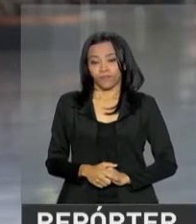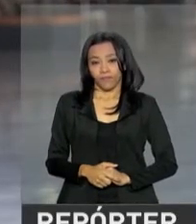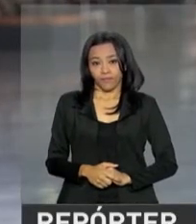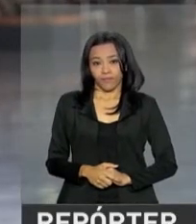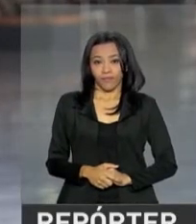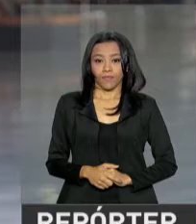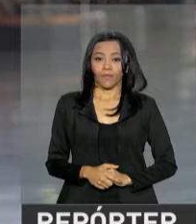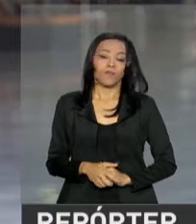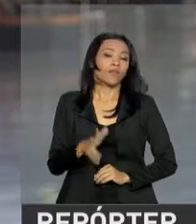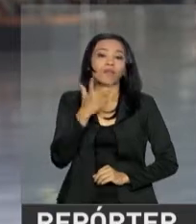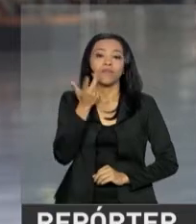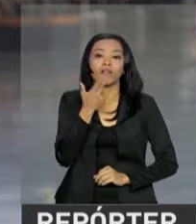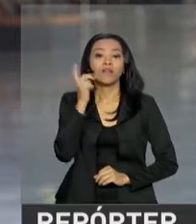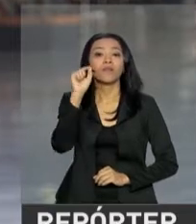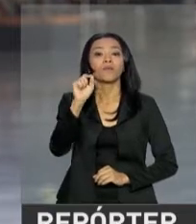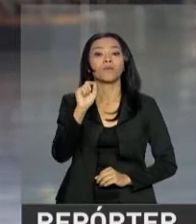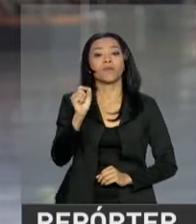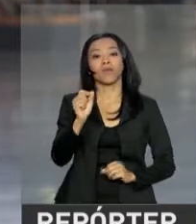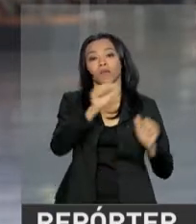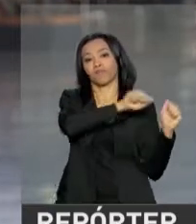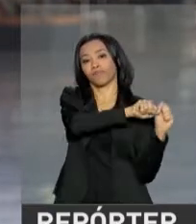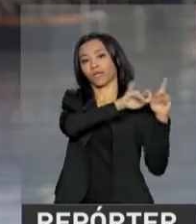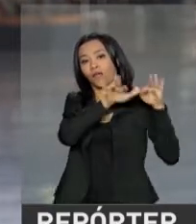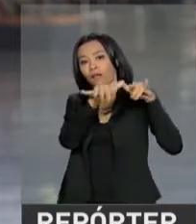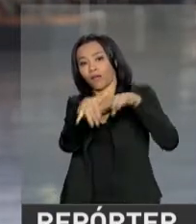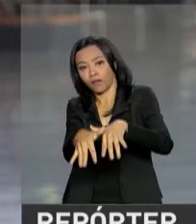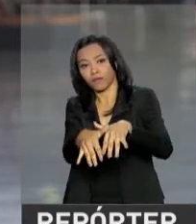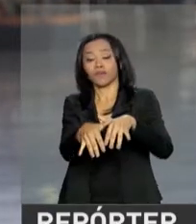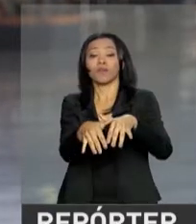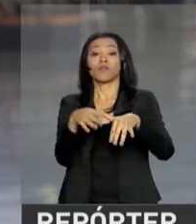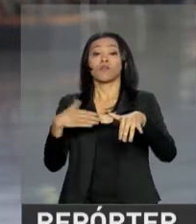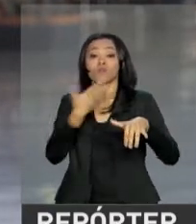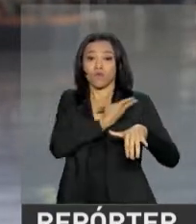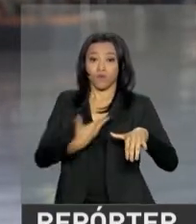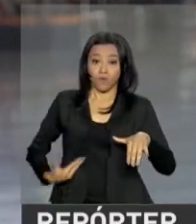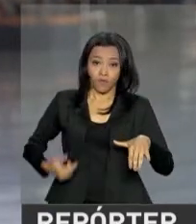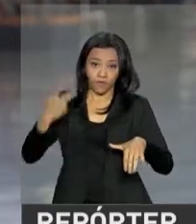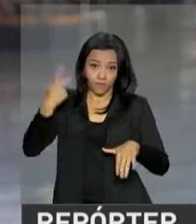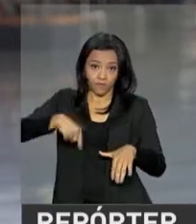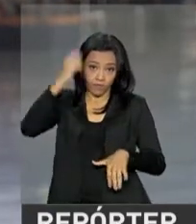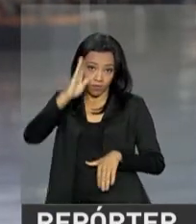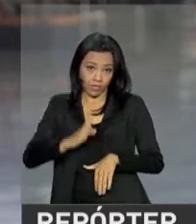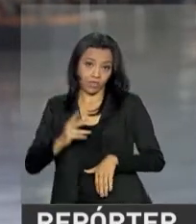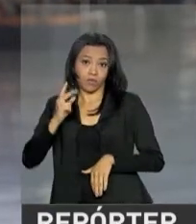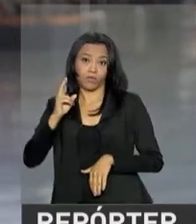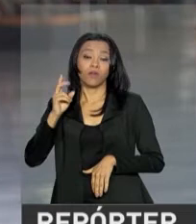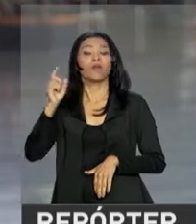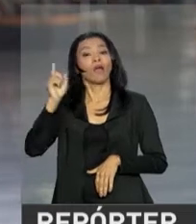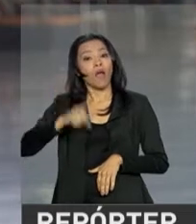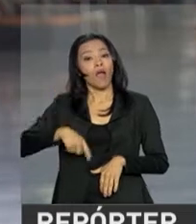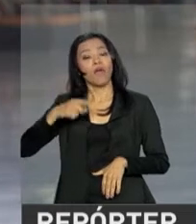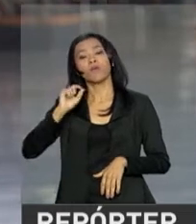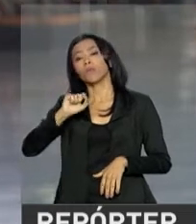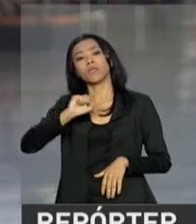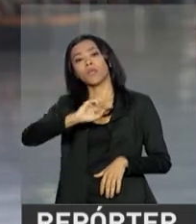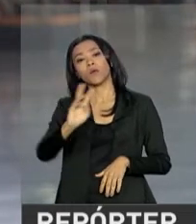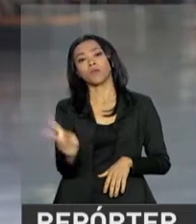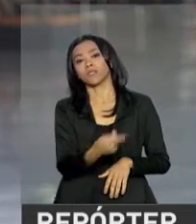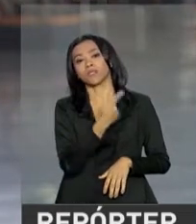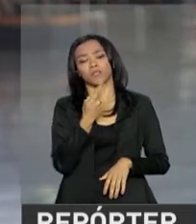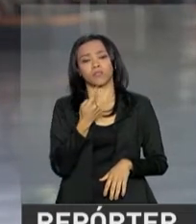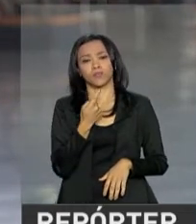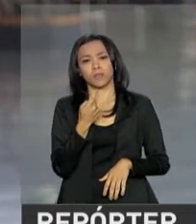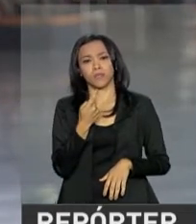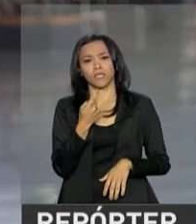E ainda falando sobre imigrantes, o governo brasileiro acompanha com preocupação o aumento de casos de